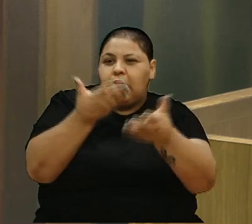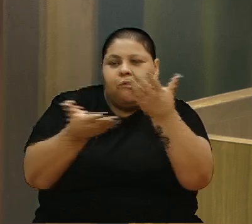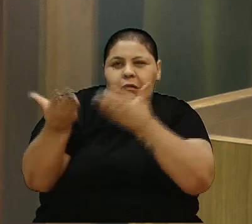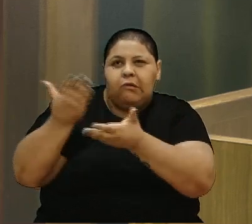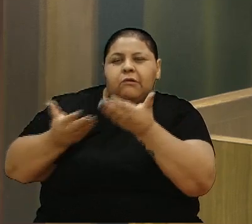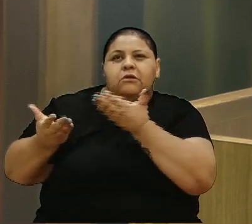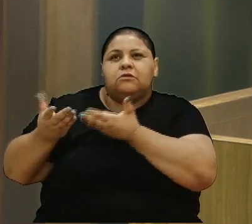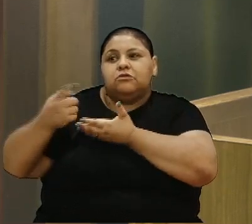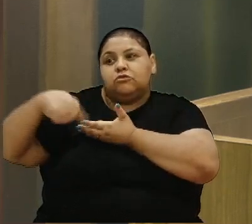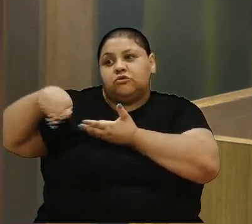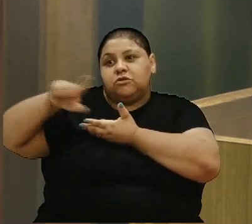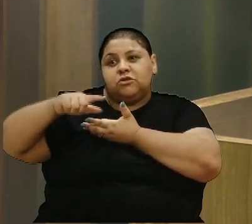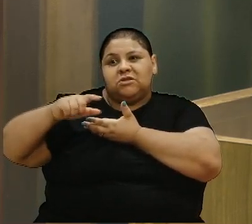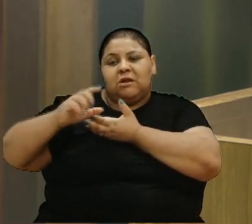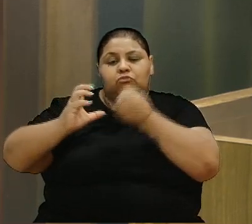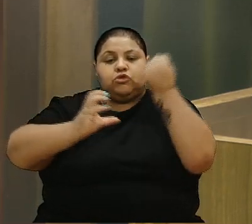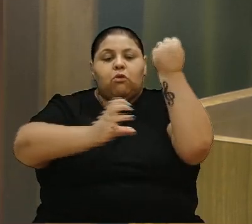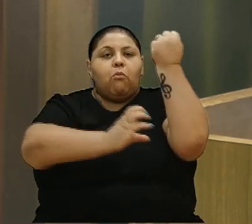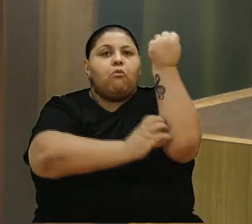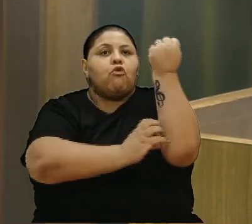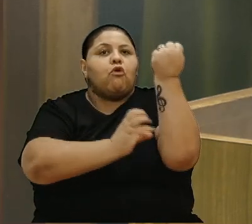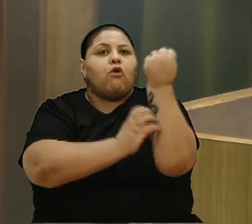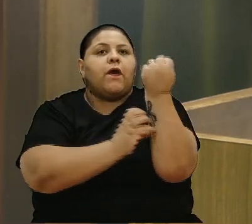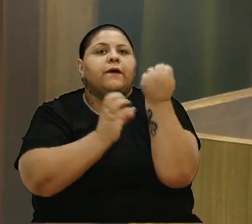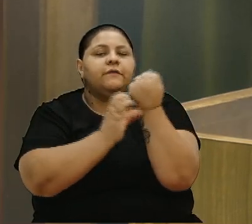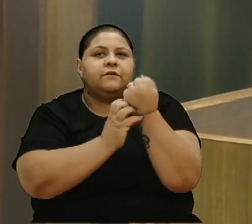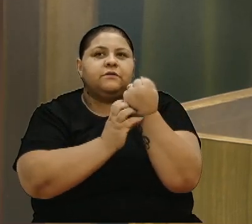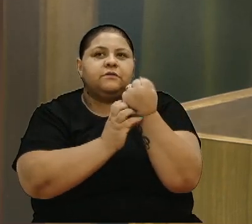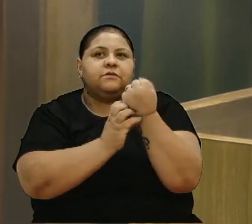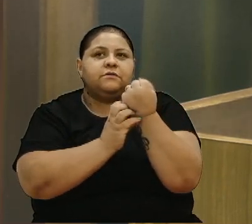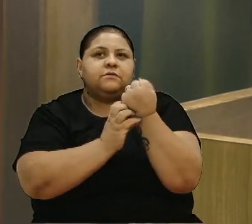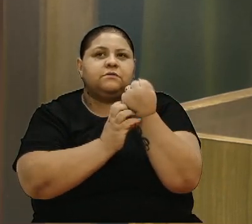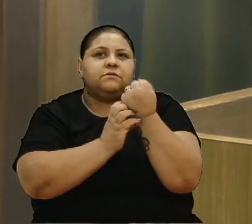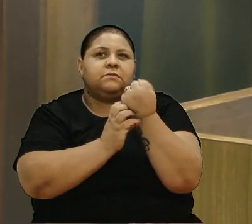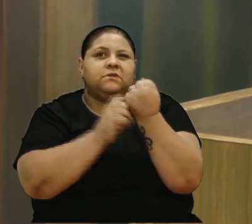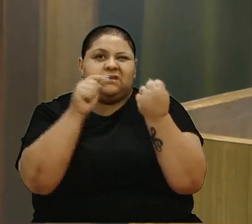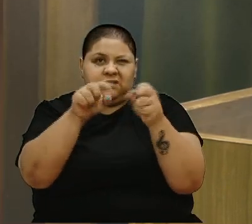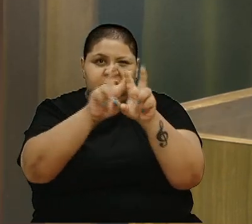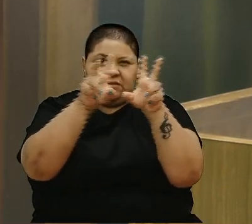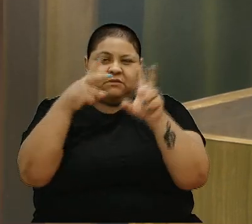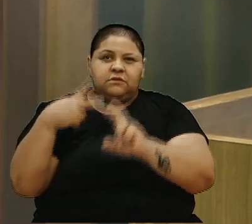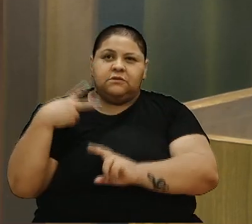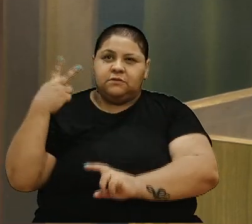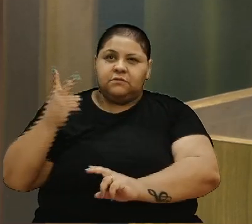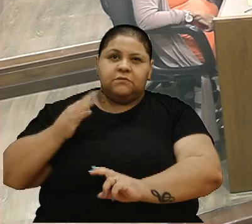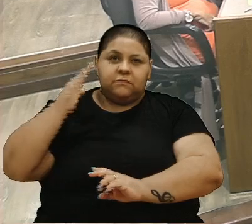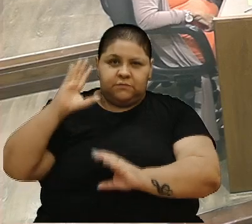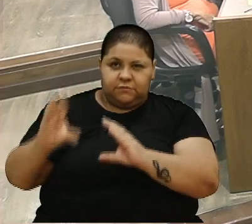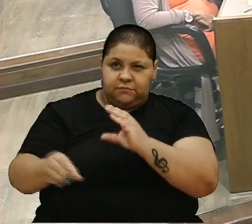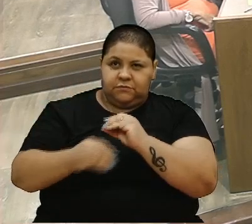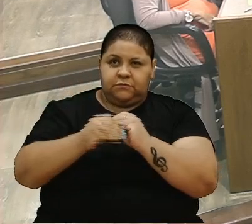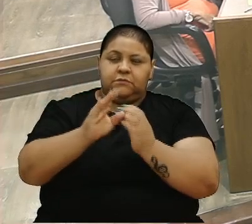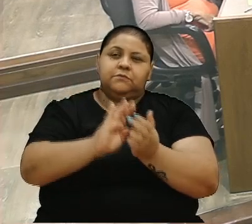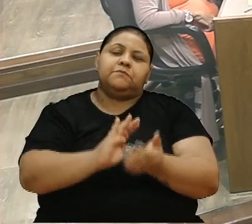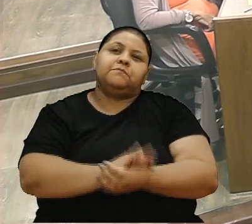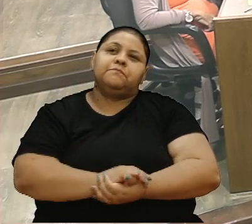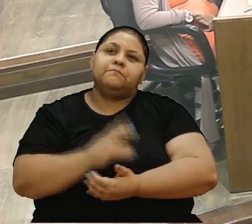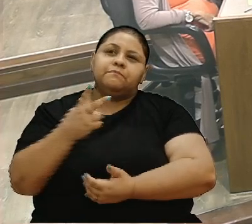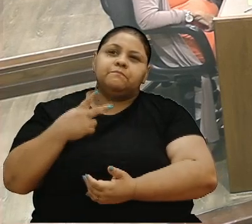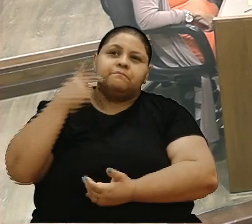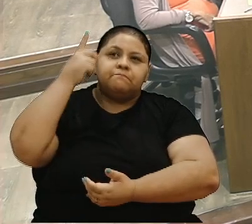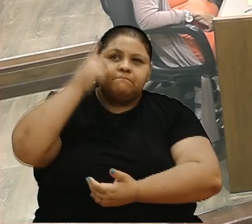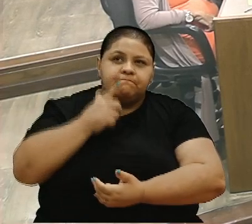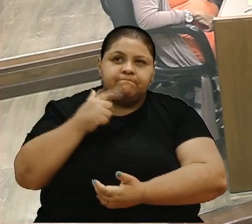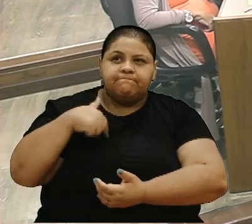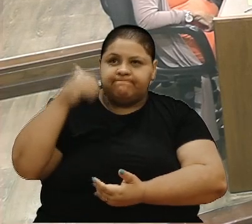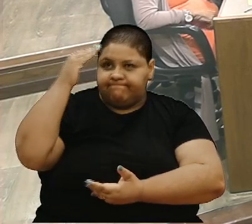atendidas e nós não burocratizarmos essas questões. A vereadora Daiane, de imediato, sua parte. Vereador Lucas,